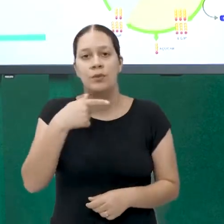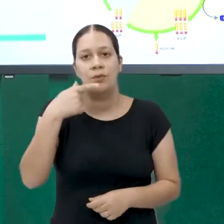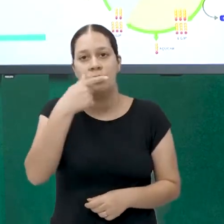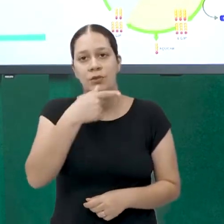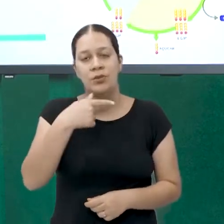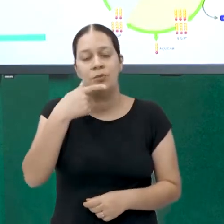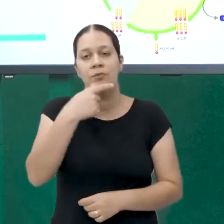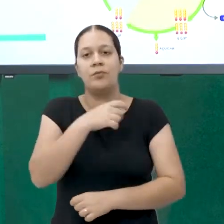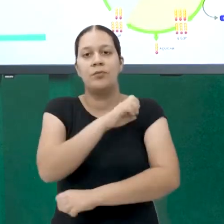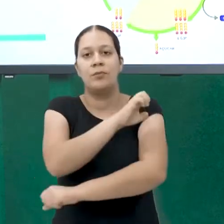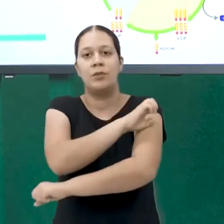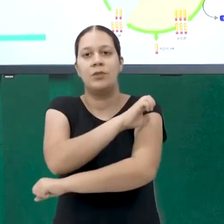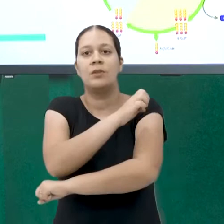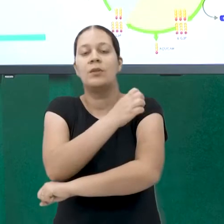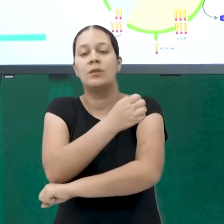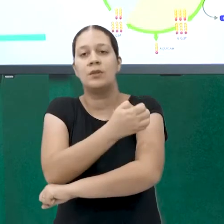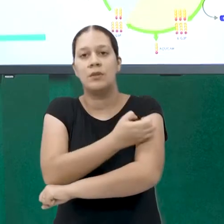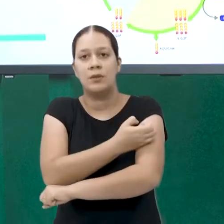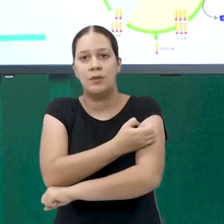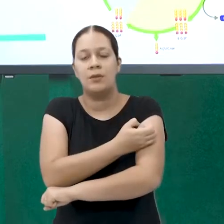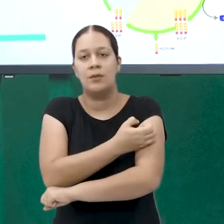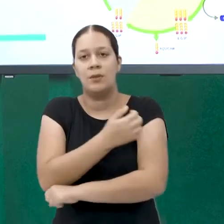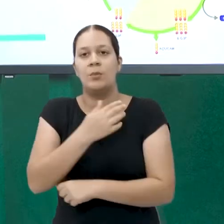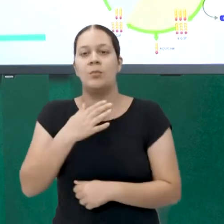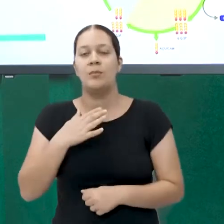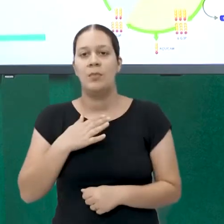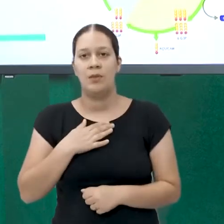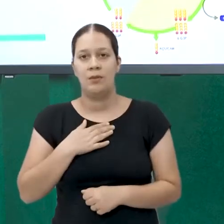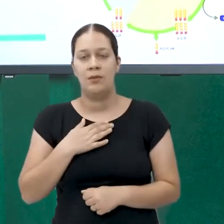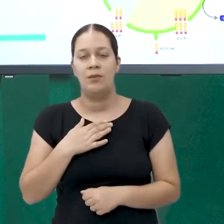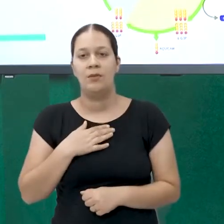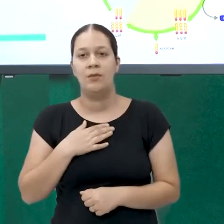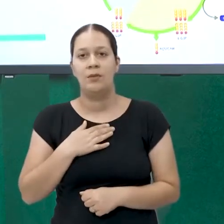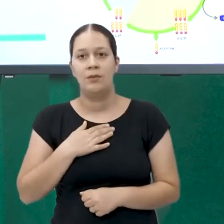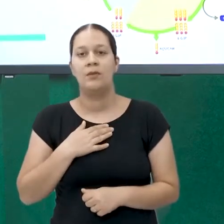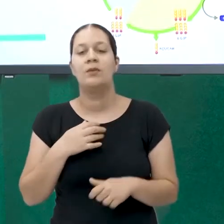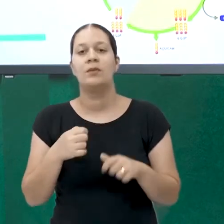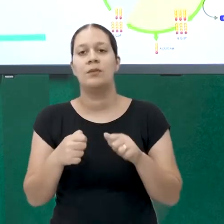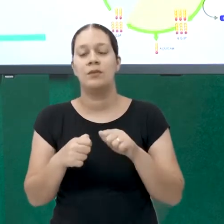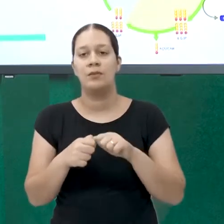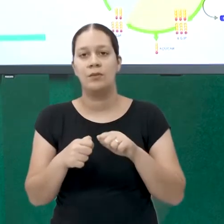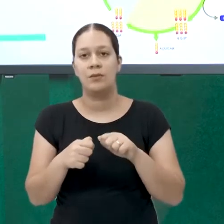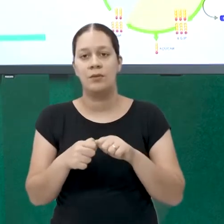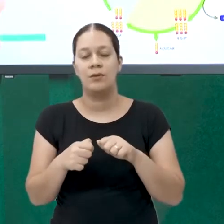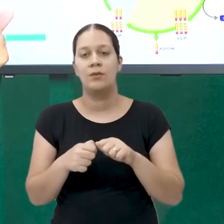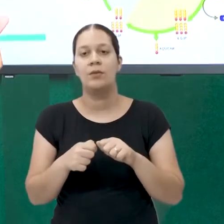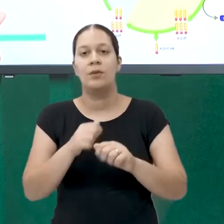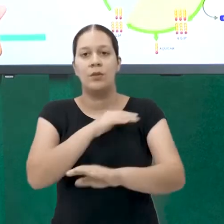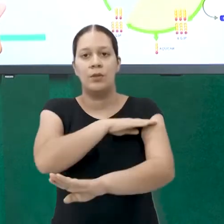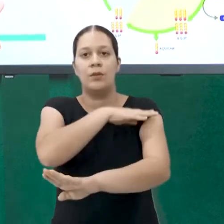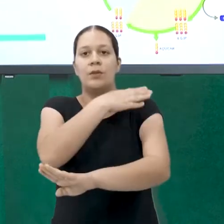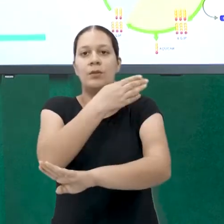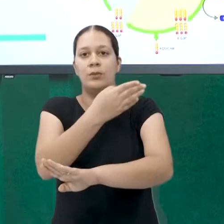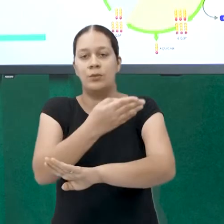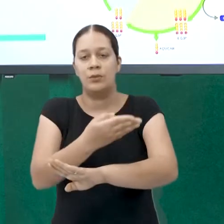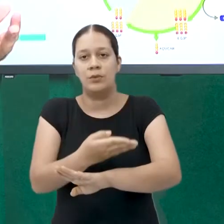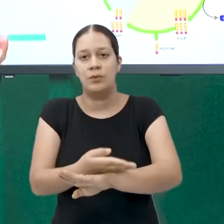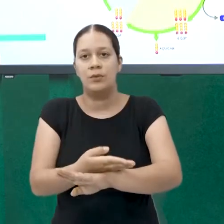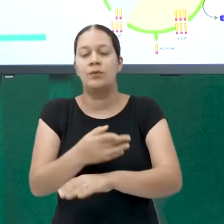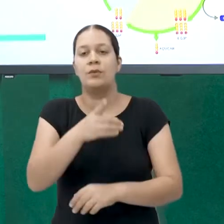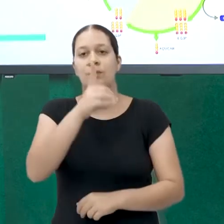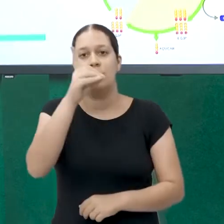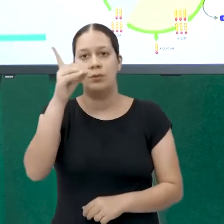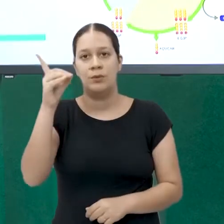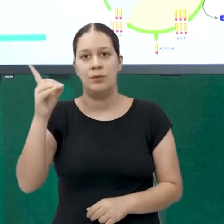produzir glicose com a energia que estava disponível para mim. Tá? Que eu consegui produzir durante o dia, durante toda